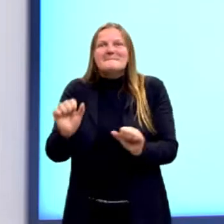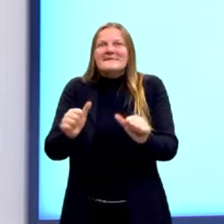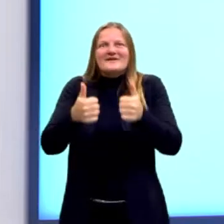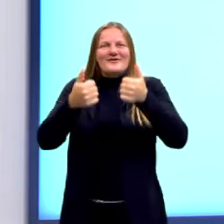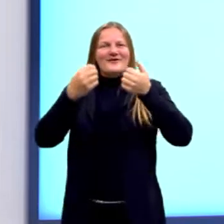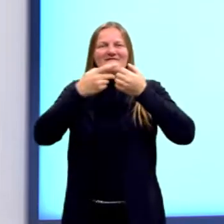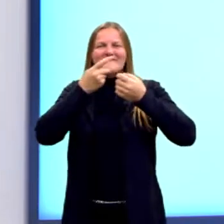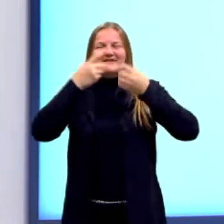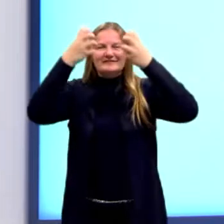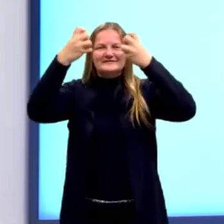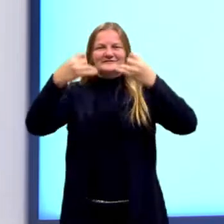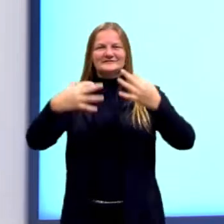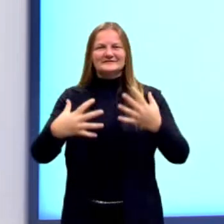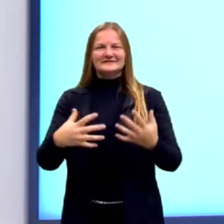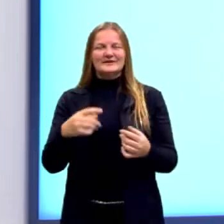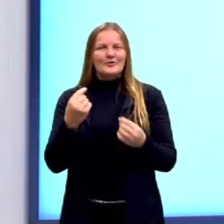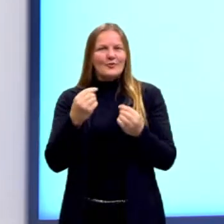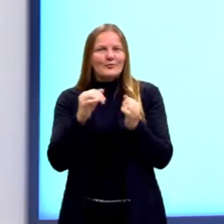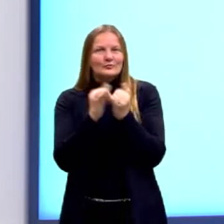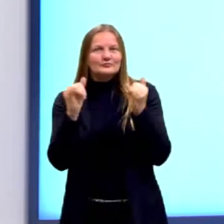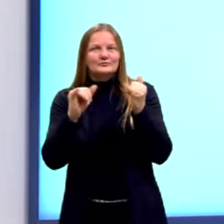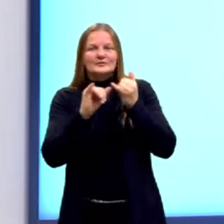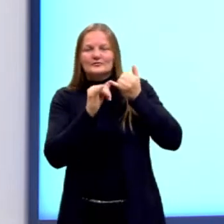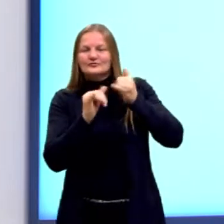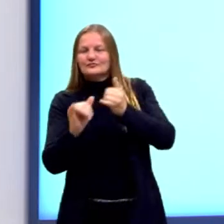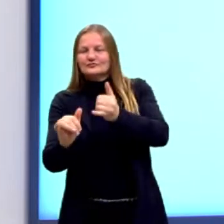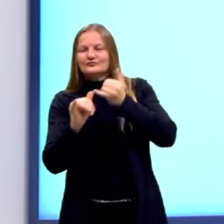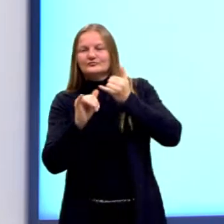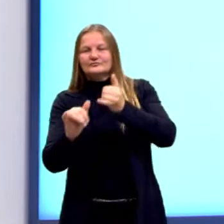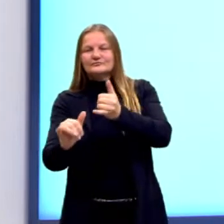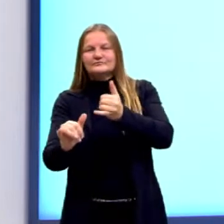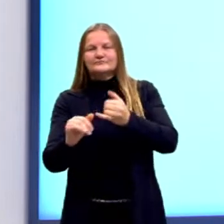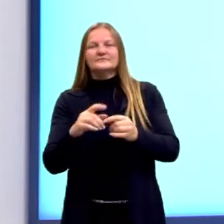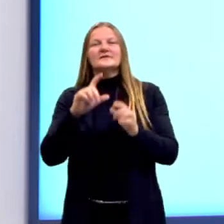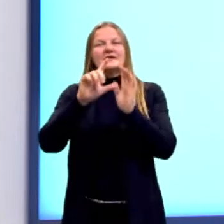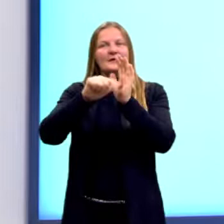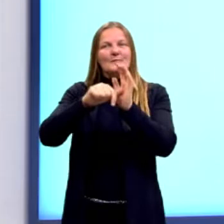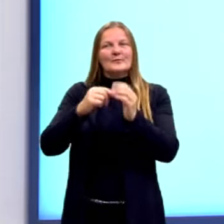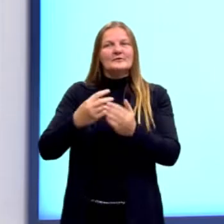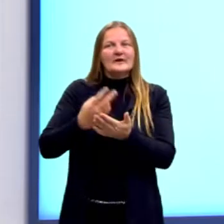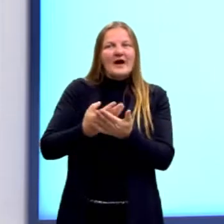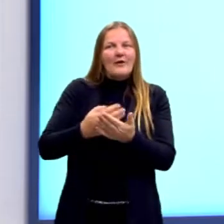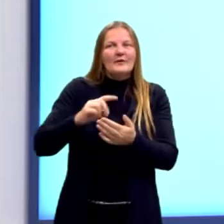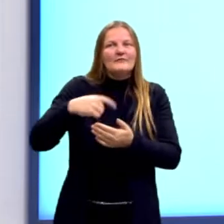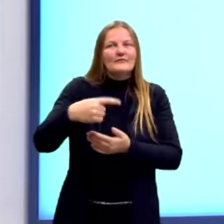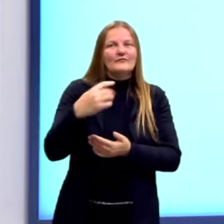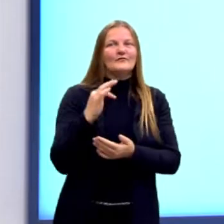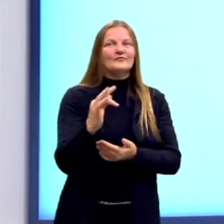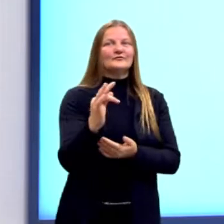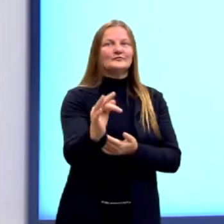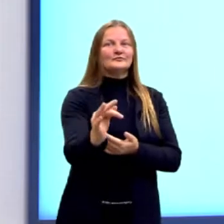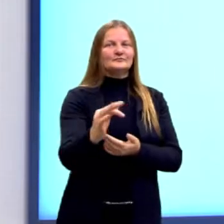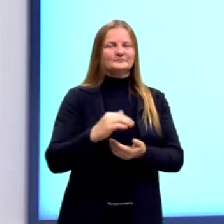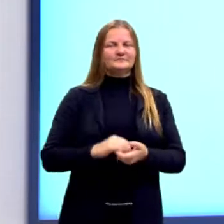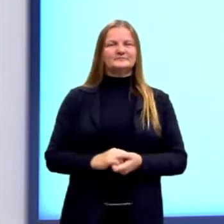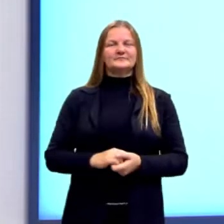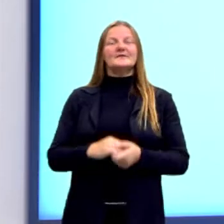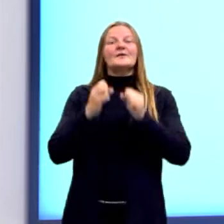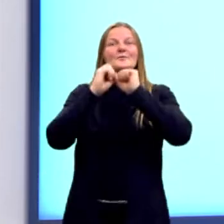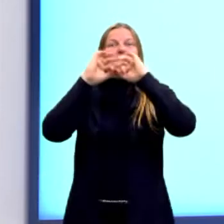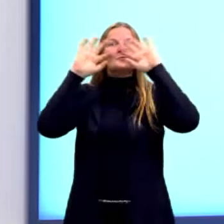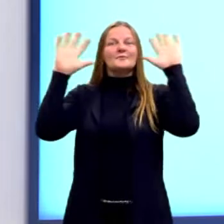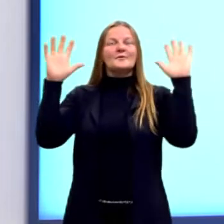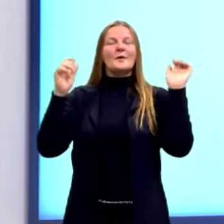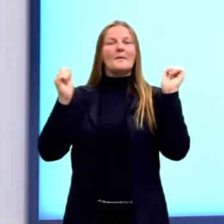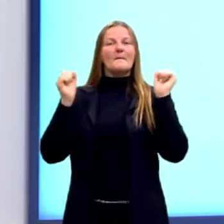falando né E principalmente em circuitos elétricos tá que é o que vem né Pelas nossas próximas aulas então para entender